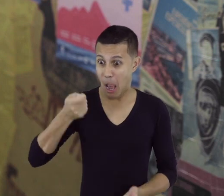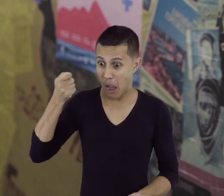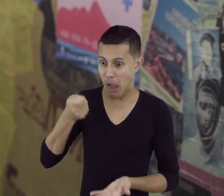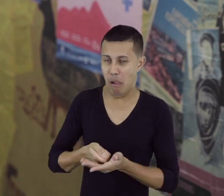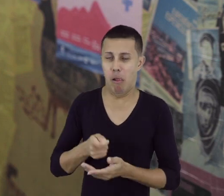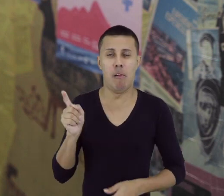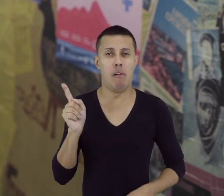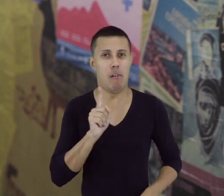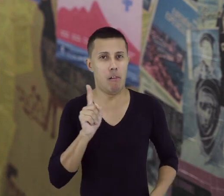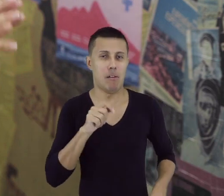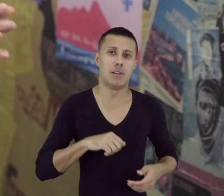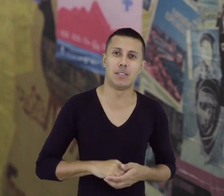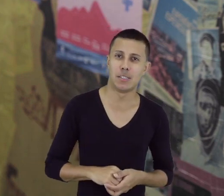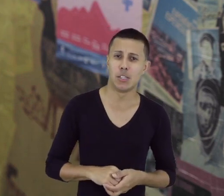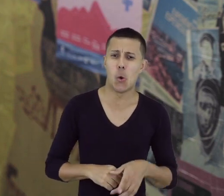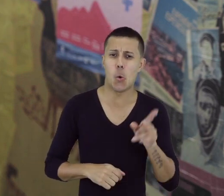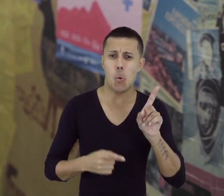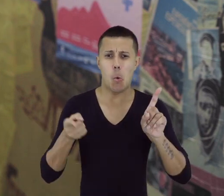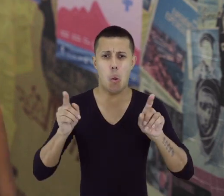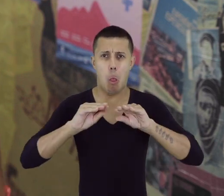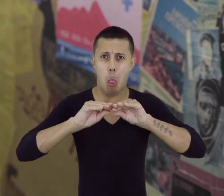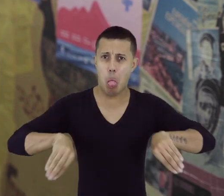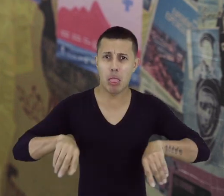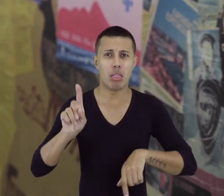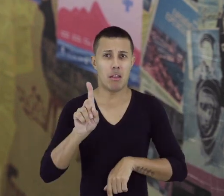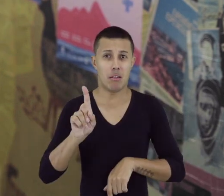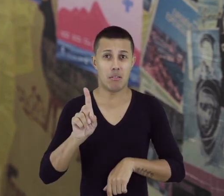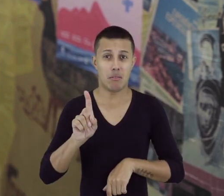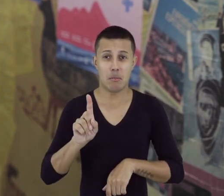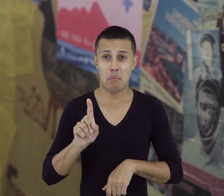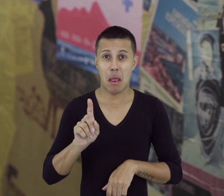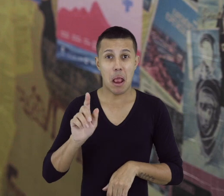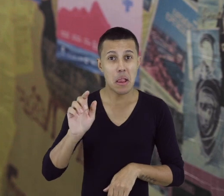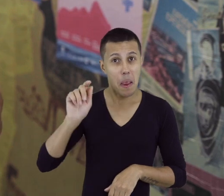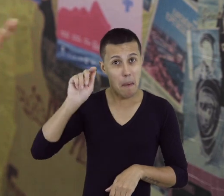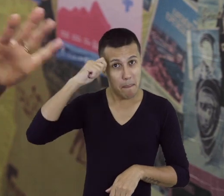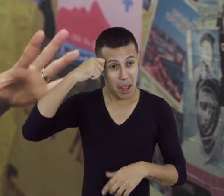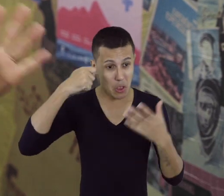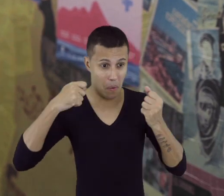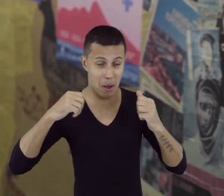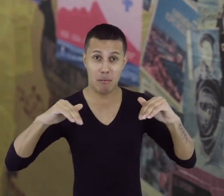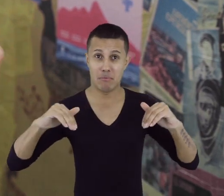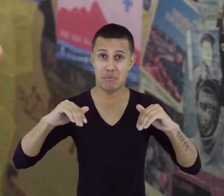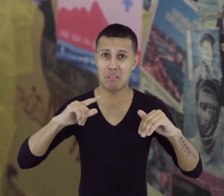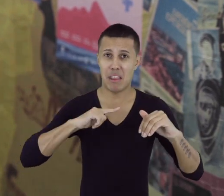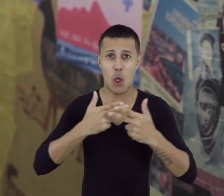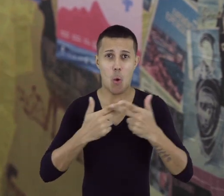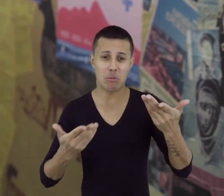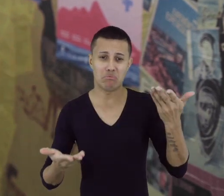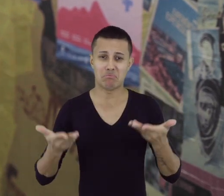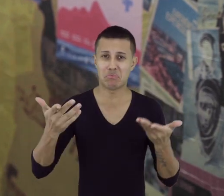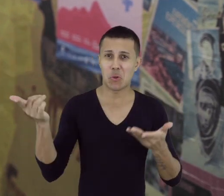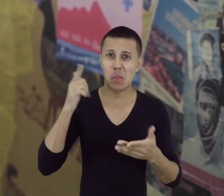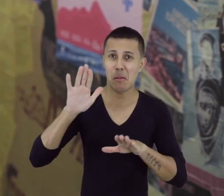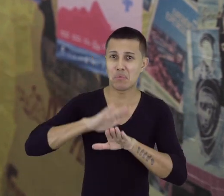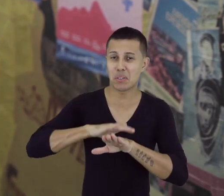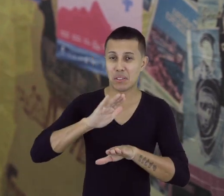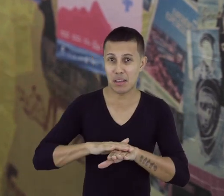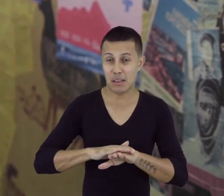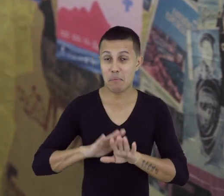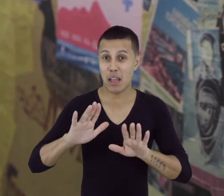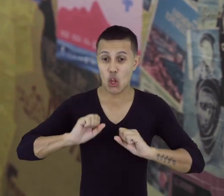tão radicais. Uma coisa não elimina a outra e entre o preto e o branco existem muitas nuances que sustentam o equilíbrio.